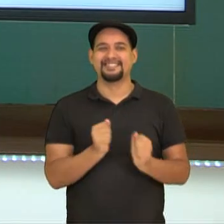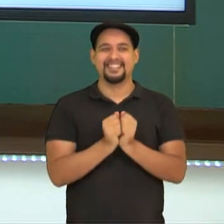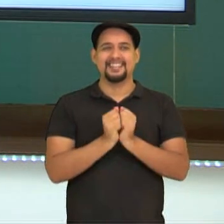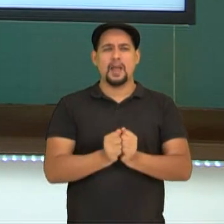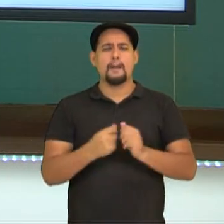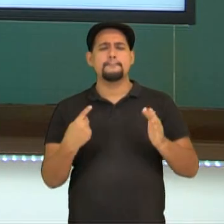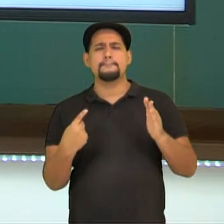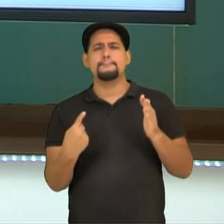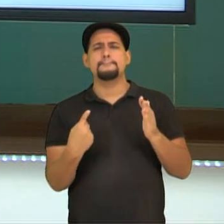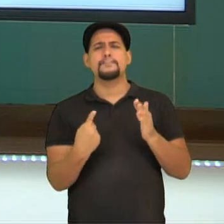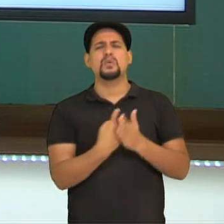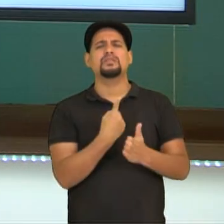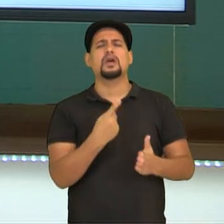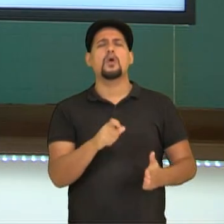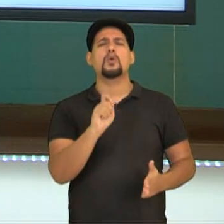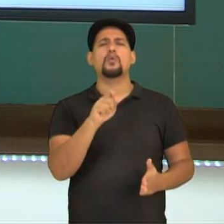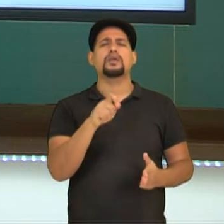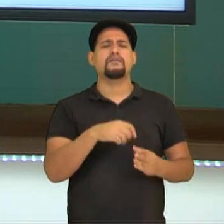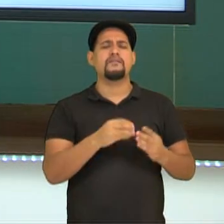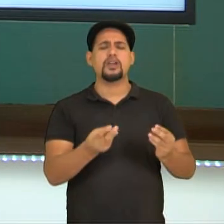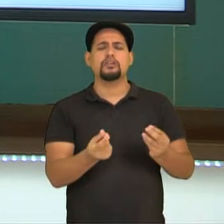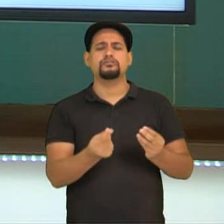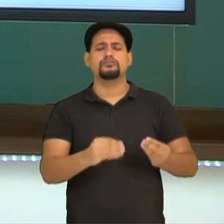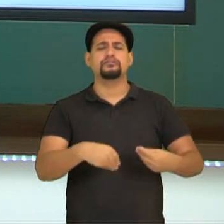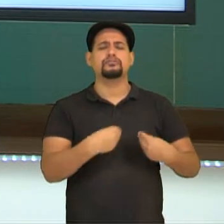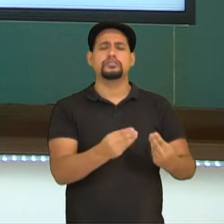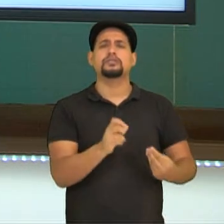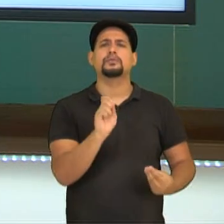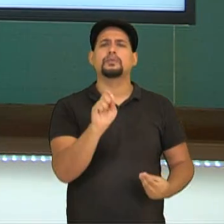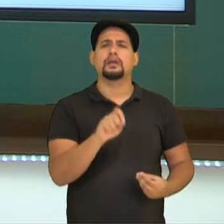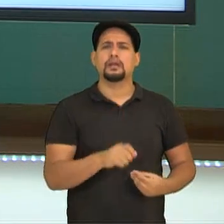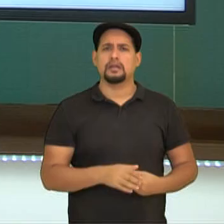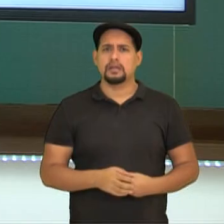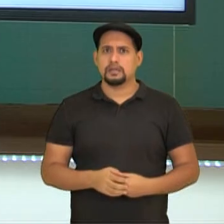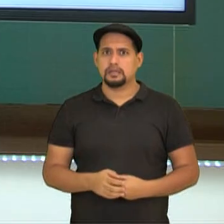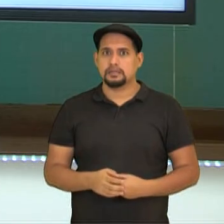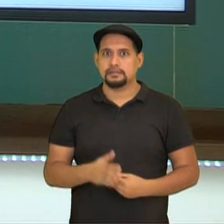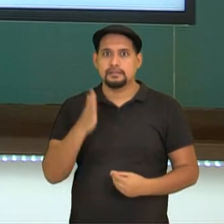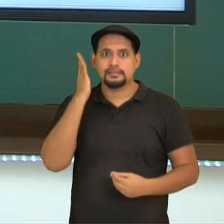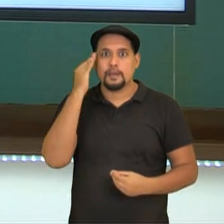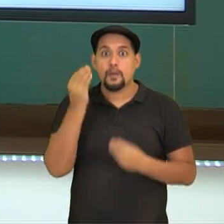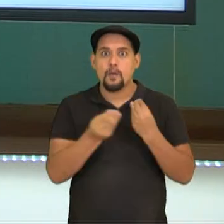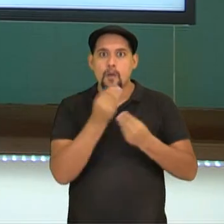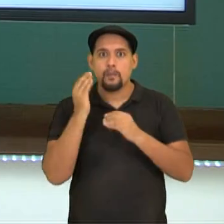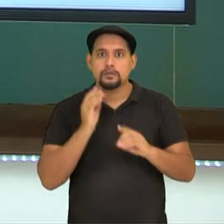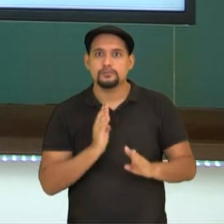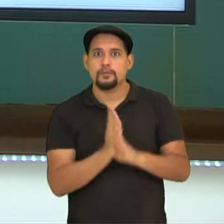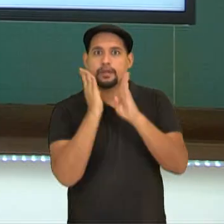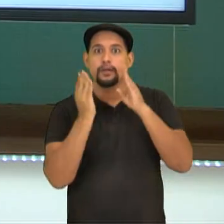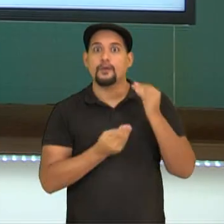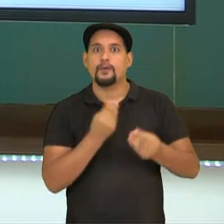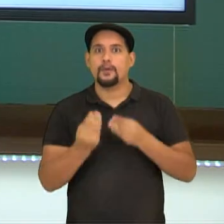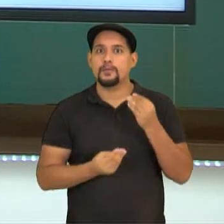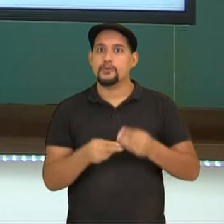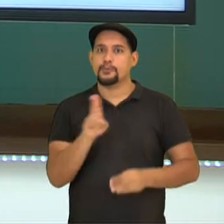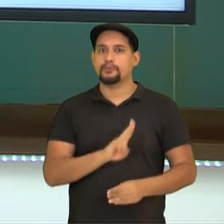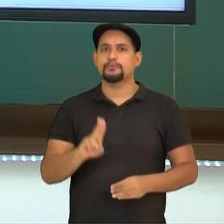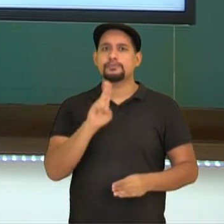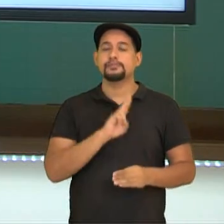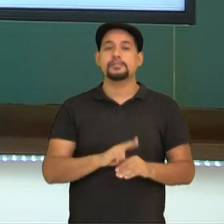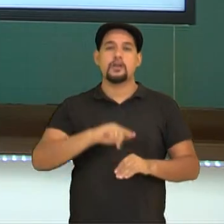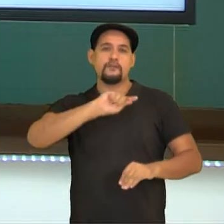é, com quem ficará esta herança? Sabe como que tu vai descobrir isso? Utilizando os sinais